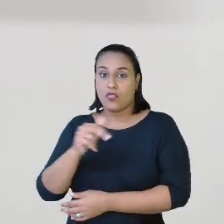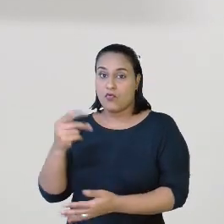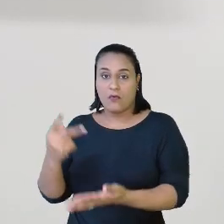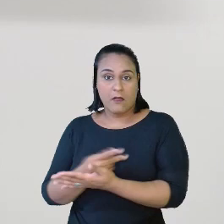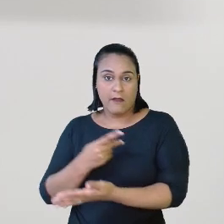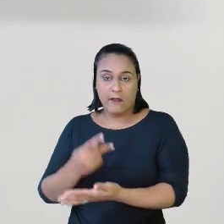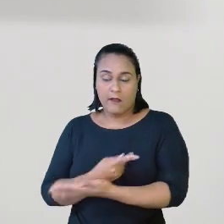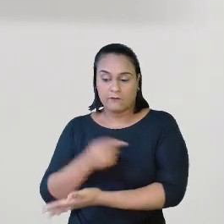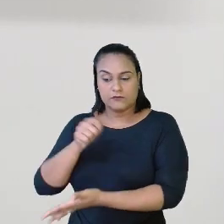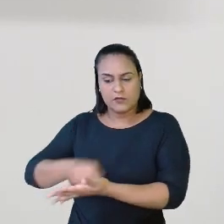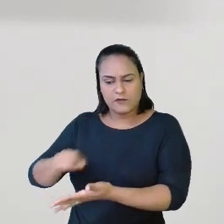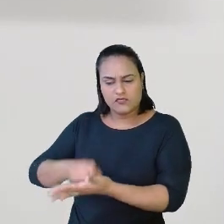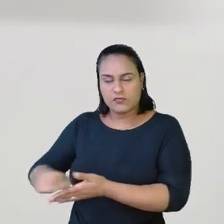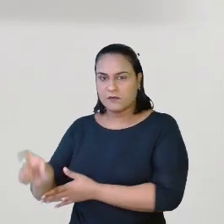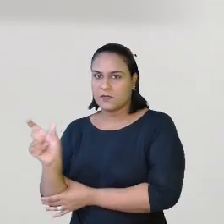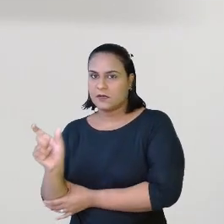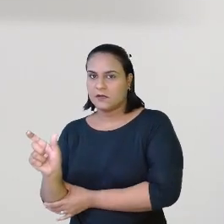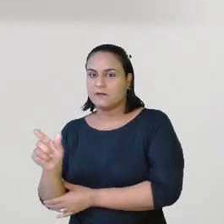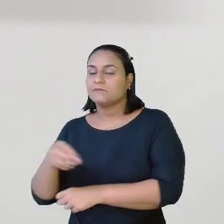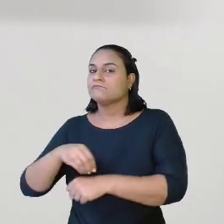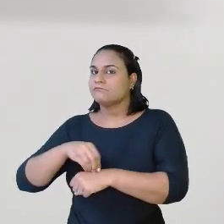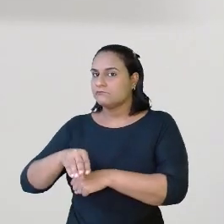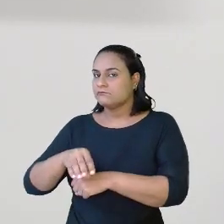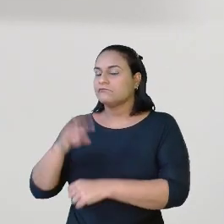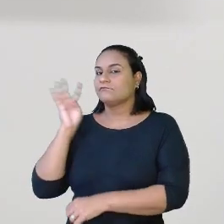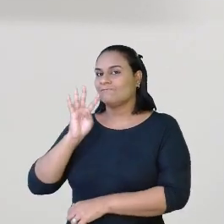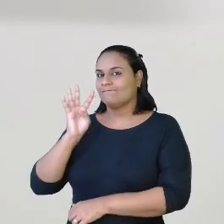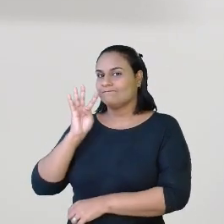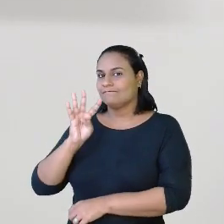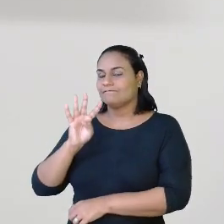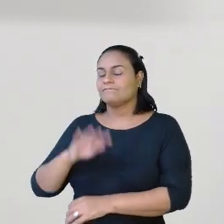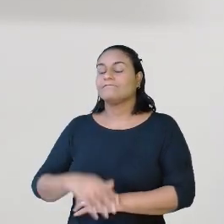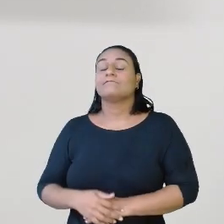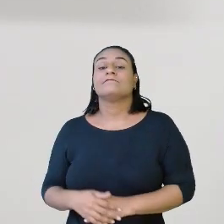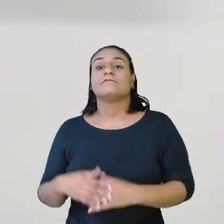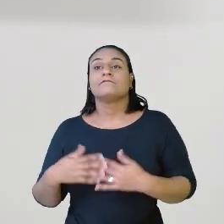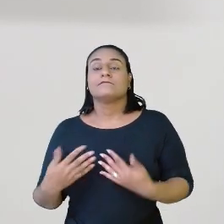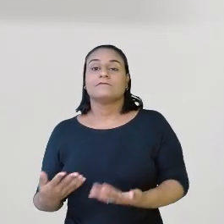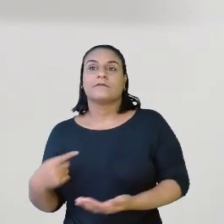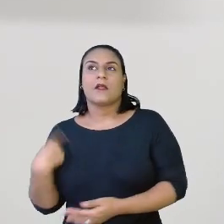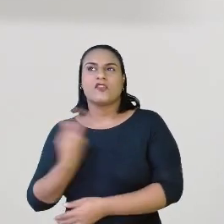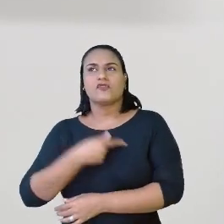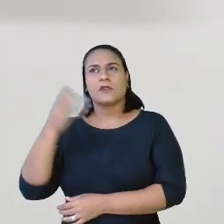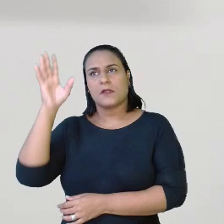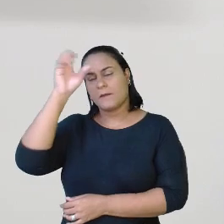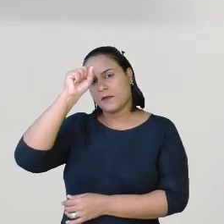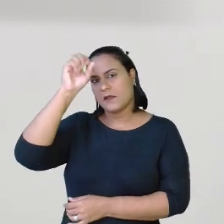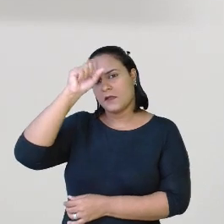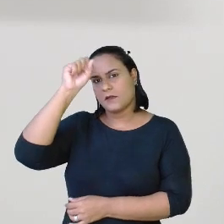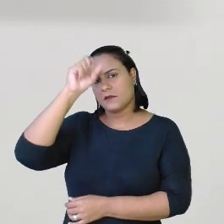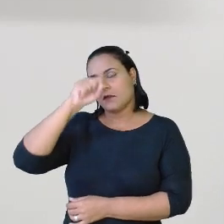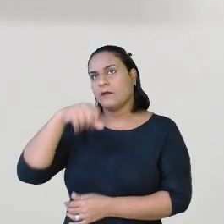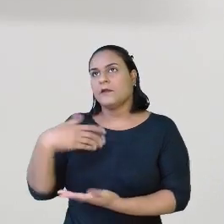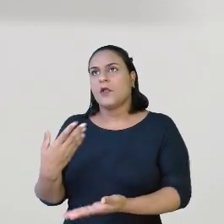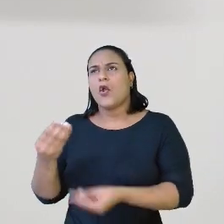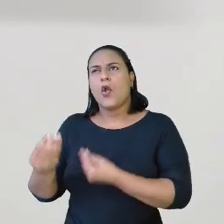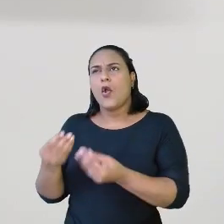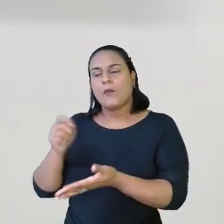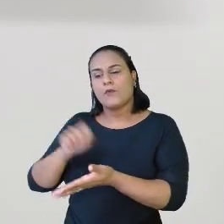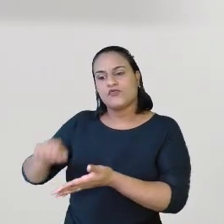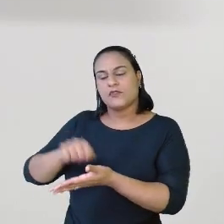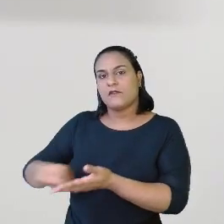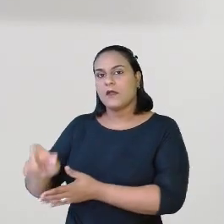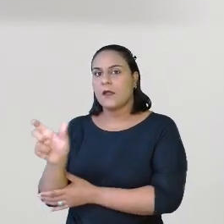vai escrever. E aí tem uma dica também bem legal em relação à questão de a gente aprender mais como se escreve as palavras.